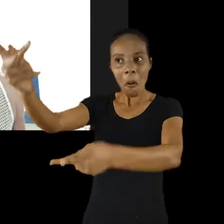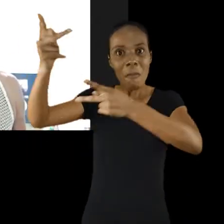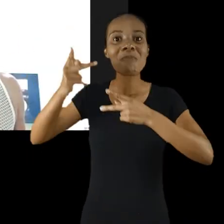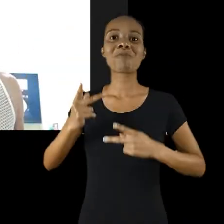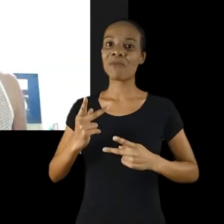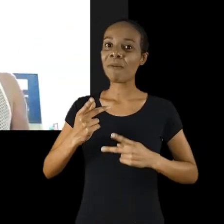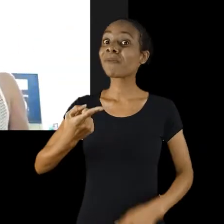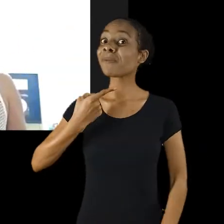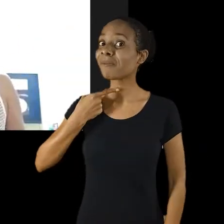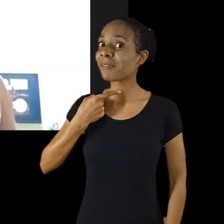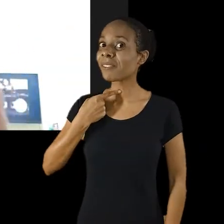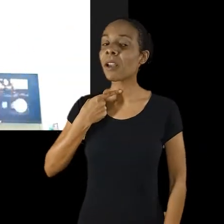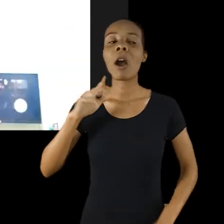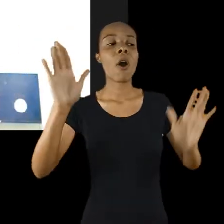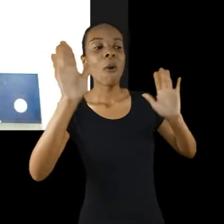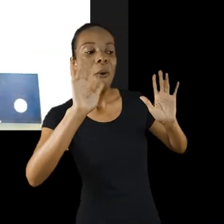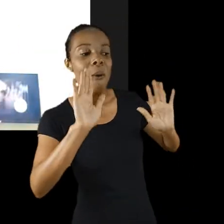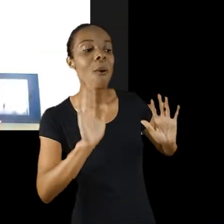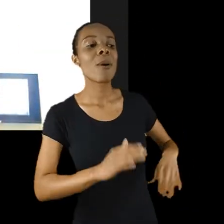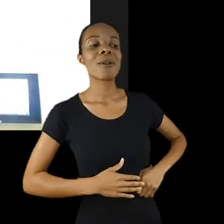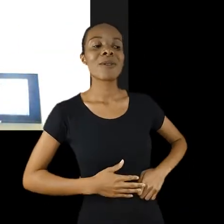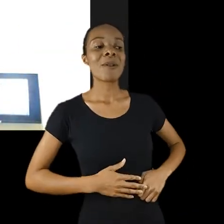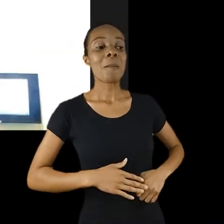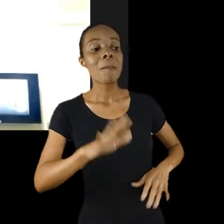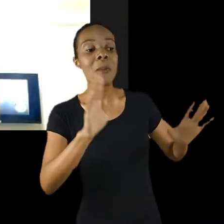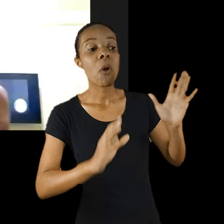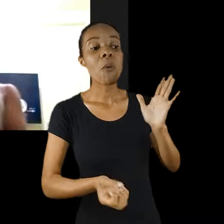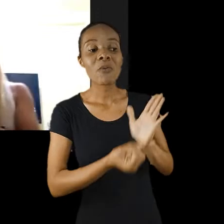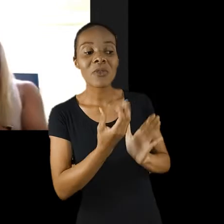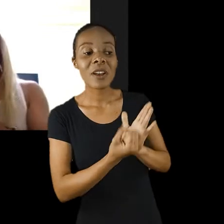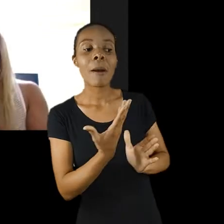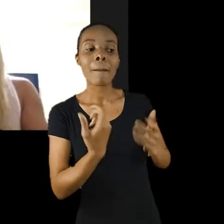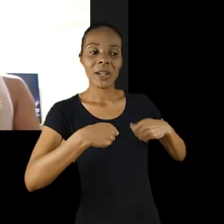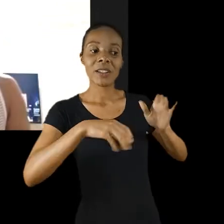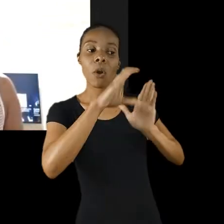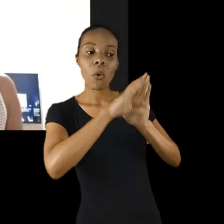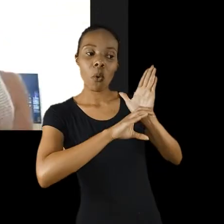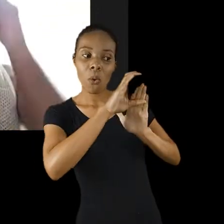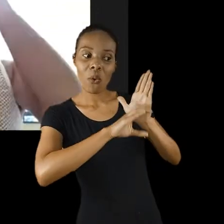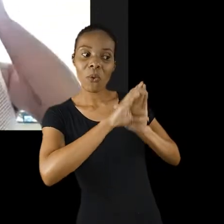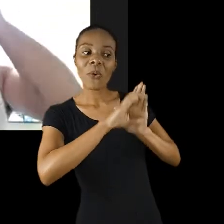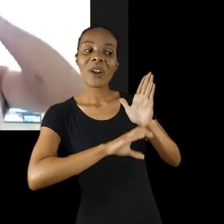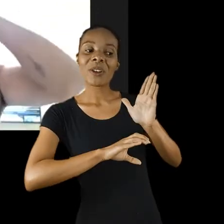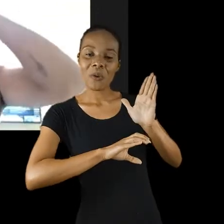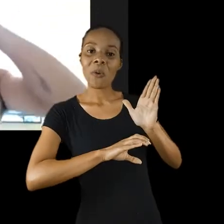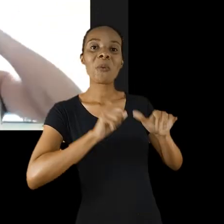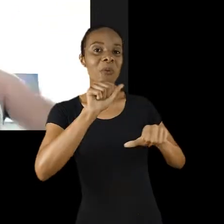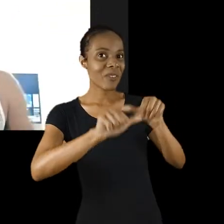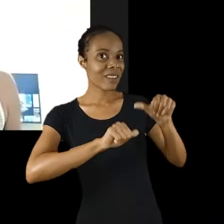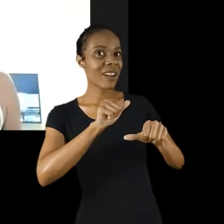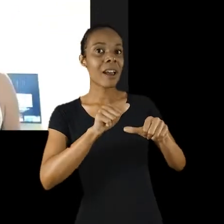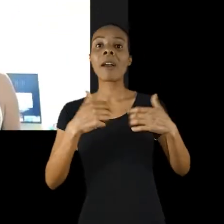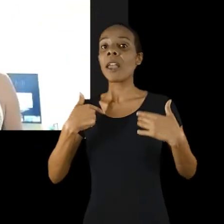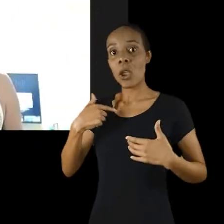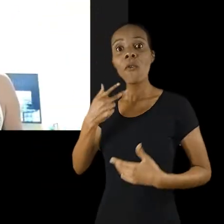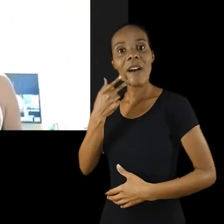Então, olha só, produção, alô, produção Bichart, tem que mudar o currículo. Eu já dei uma atualizada, eu disse, e aí,